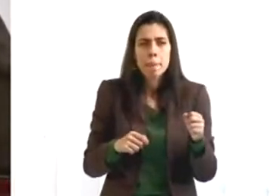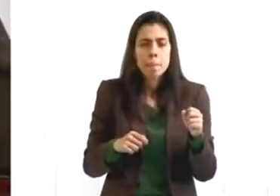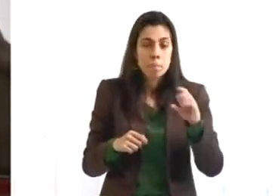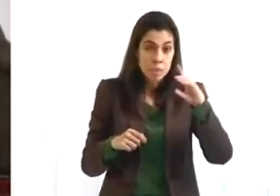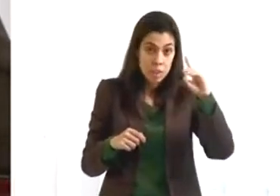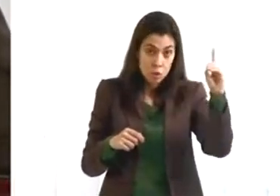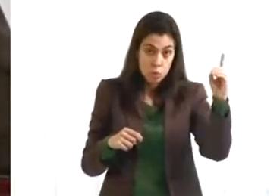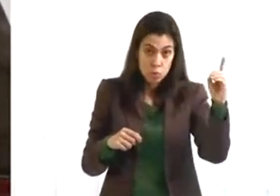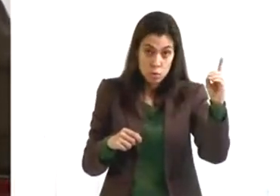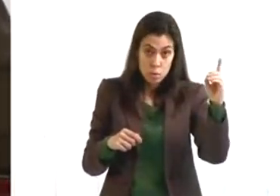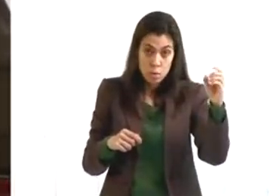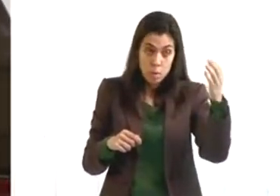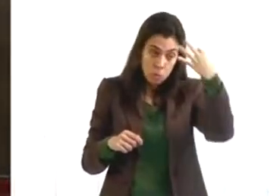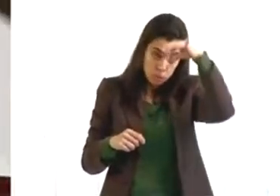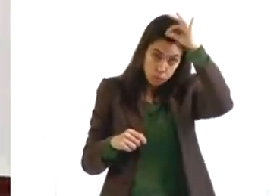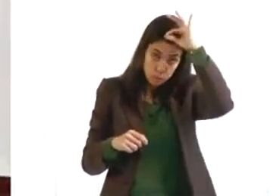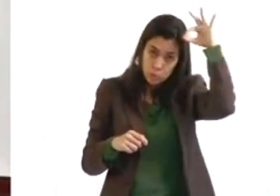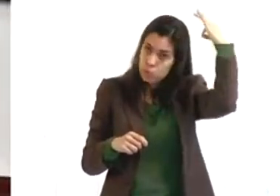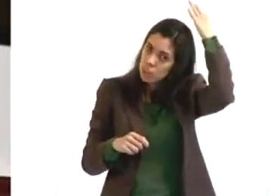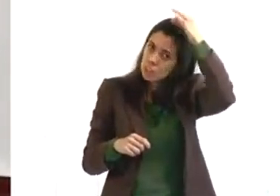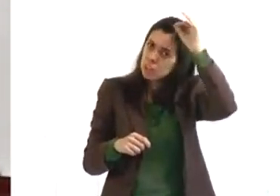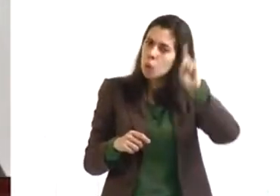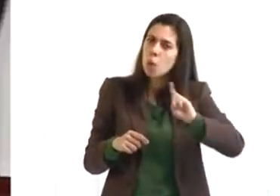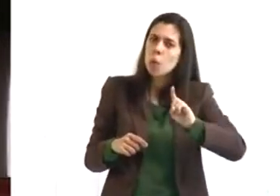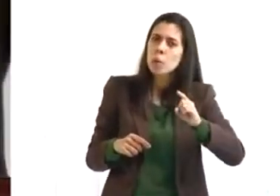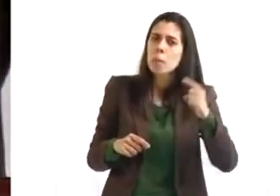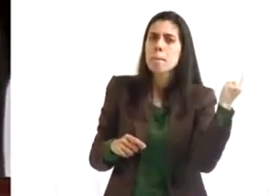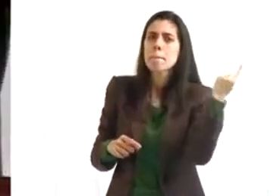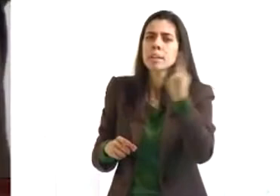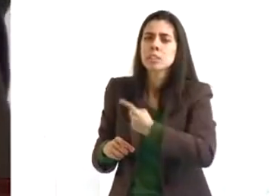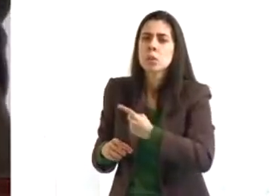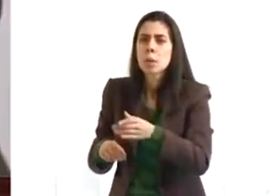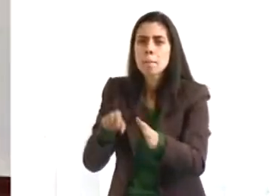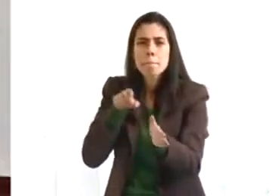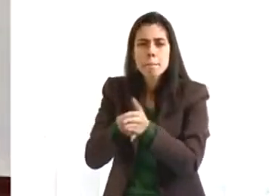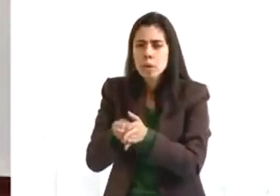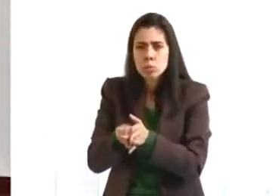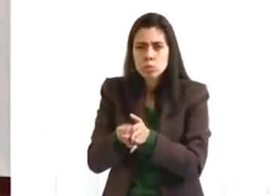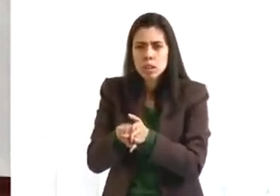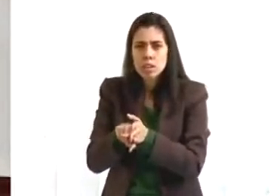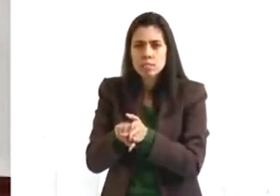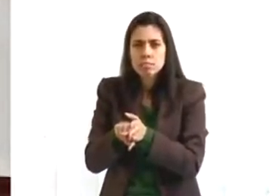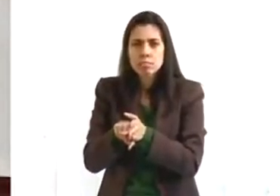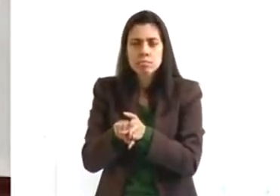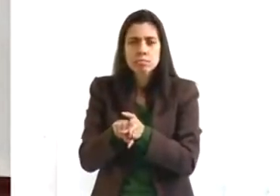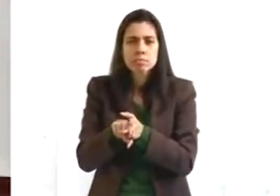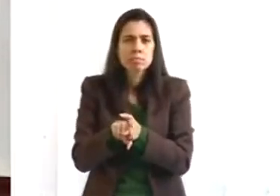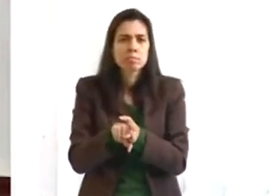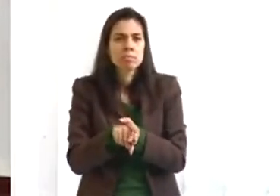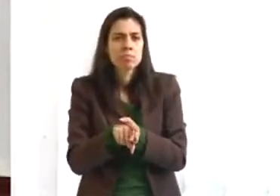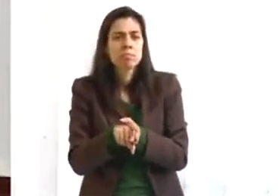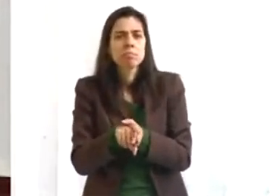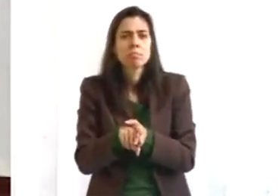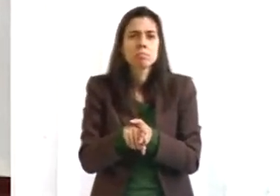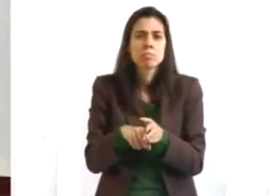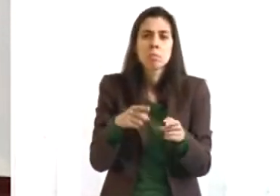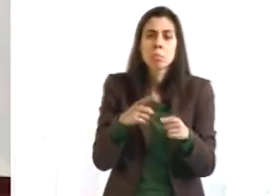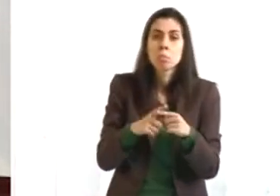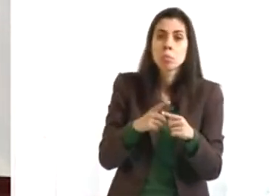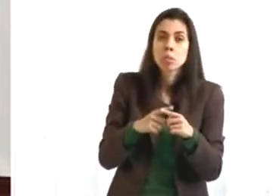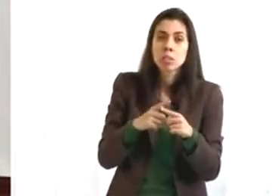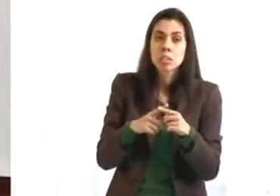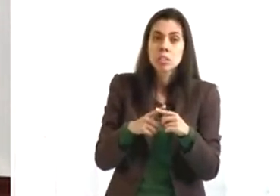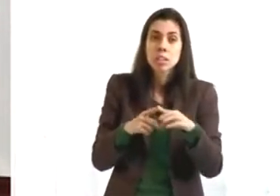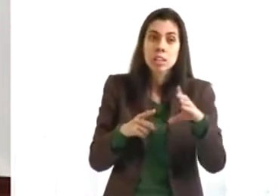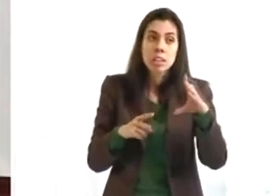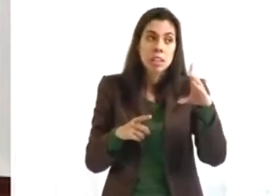Olha aí bem o texto. Deus disse assim: faça uma pergunta para ele agora. Não, Deus parou aí, porque agora, em outras palavras,